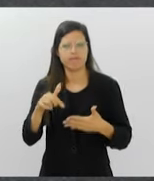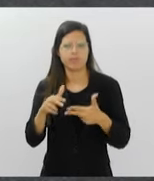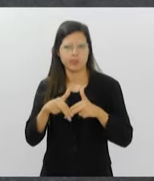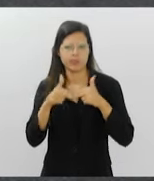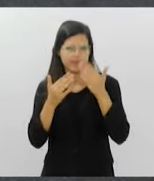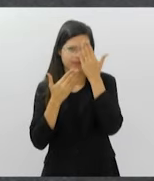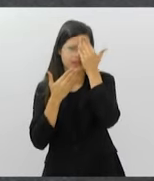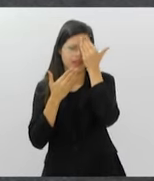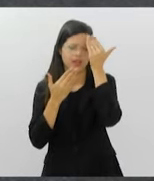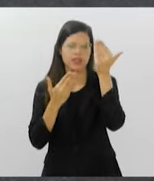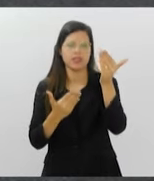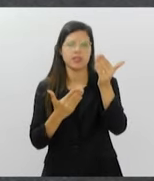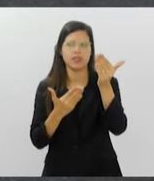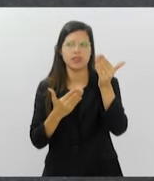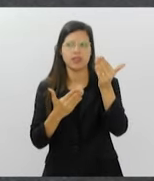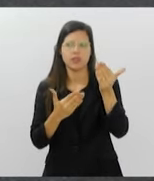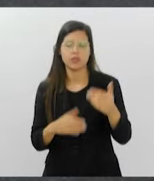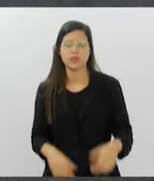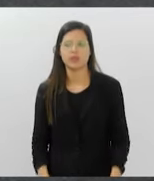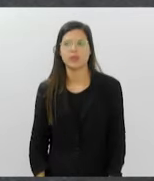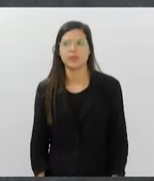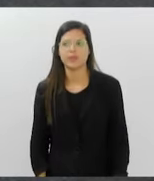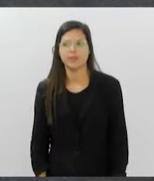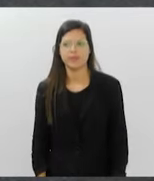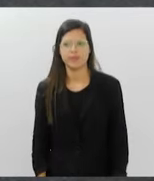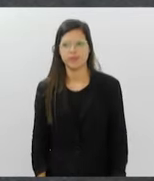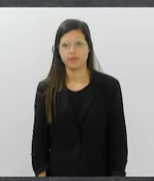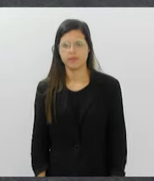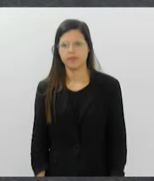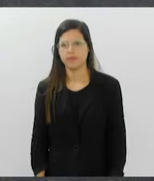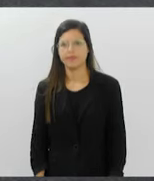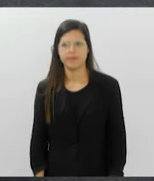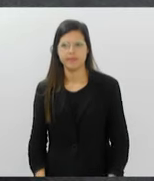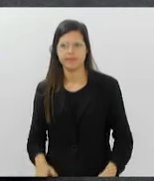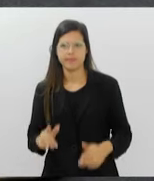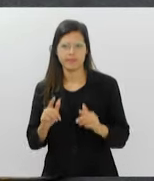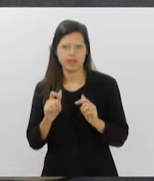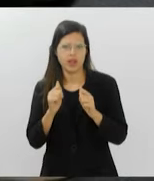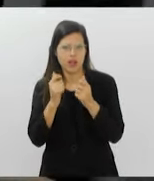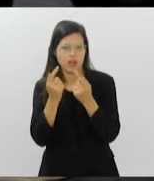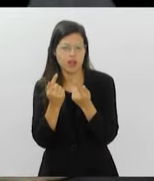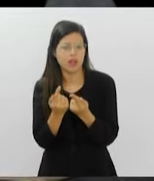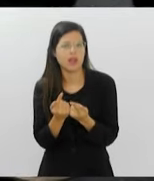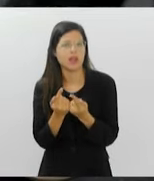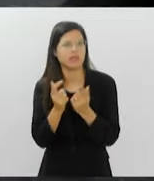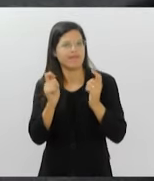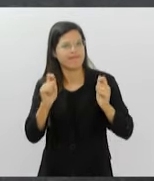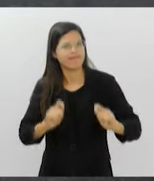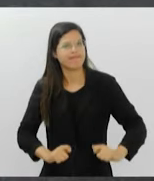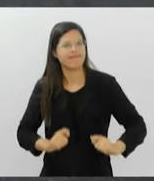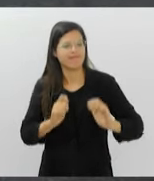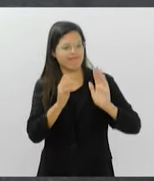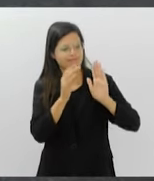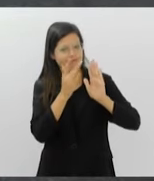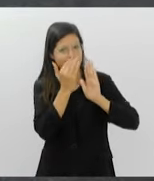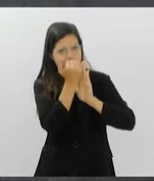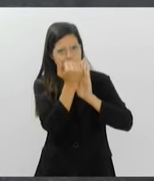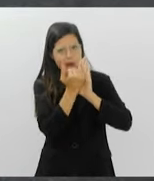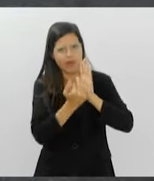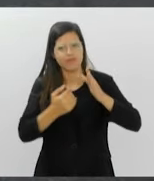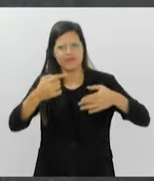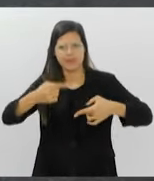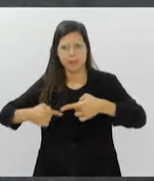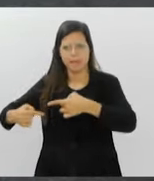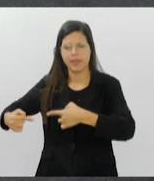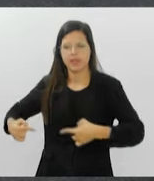agradeço esse espaço de nós, do Parlamento Estadual, poder pautar, debater e também